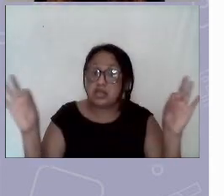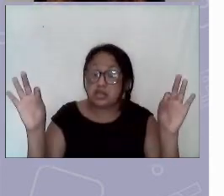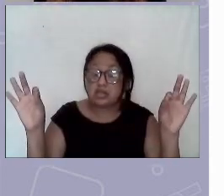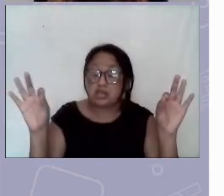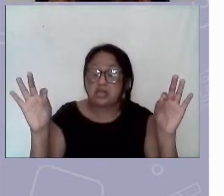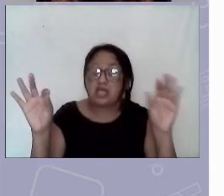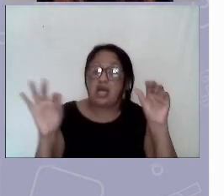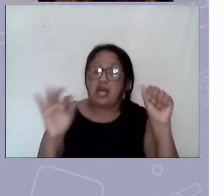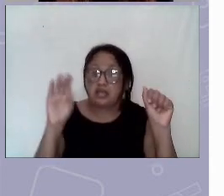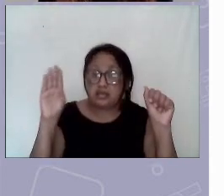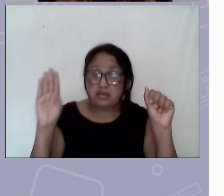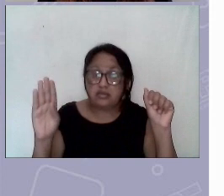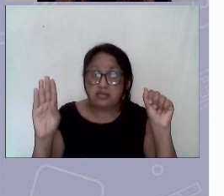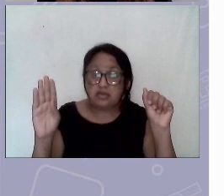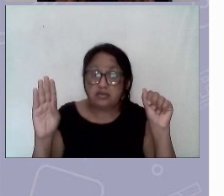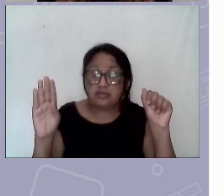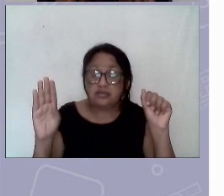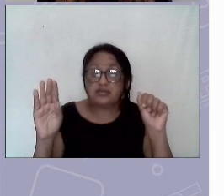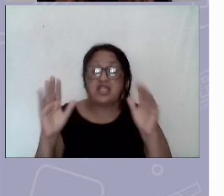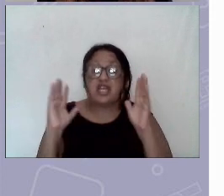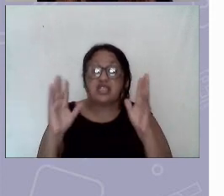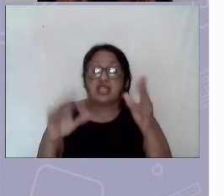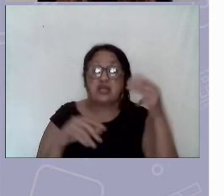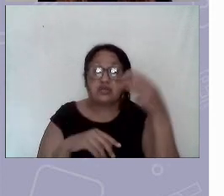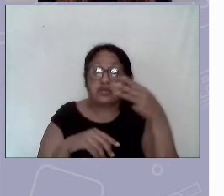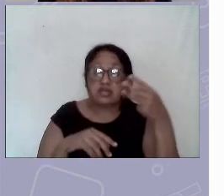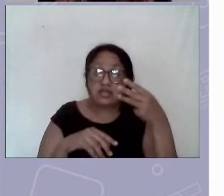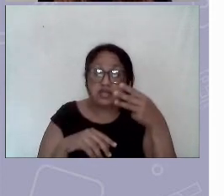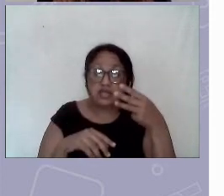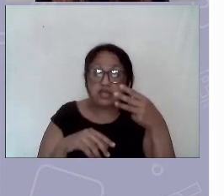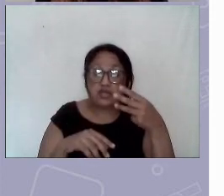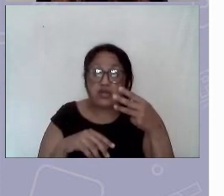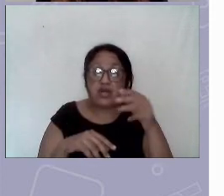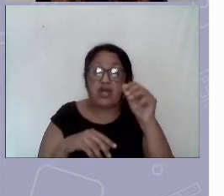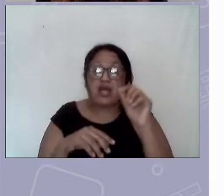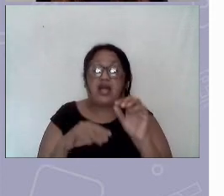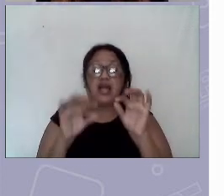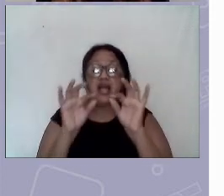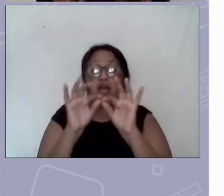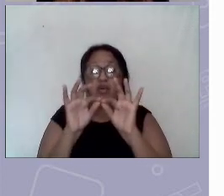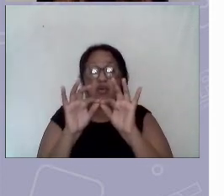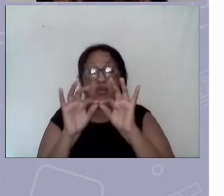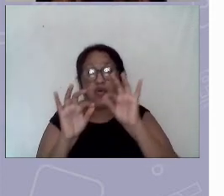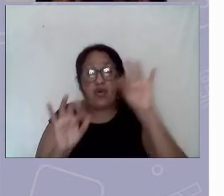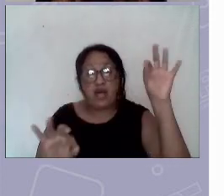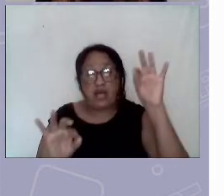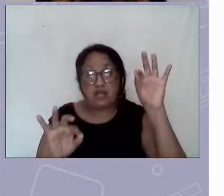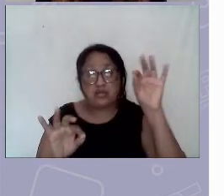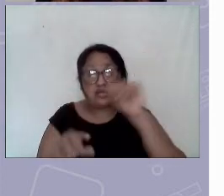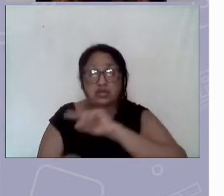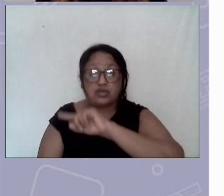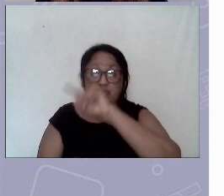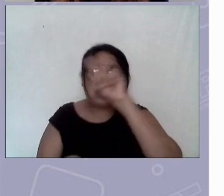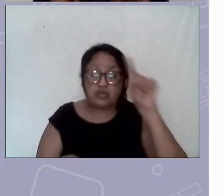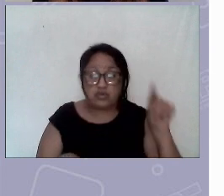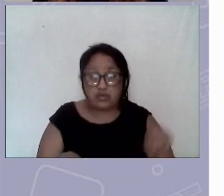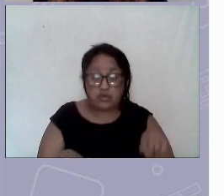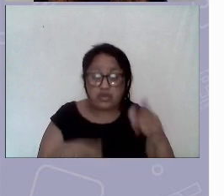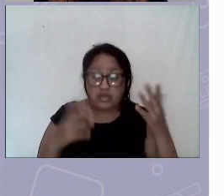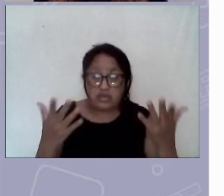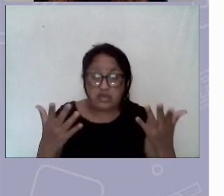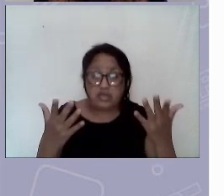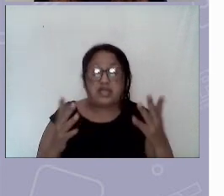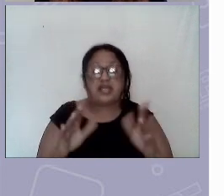B já o terceiro trajeto é um arco de circunferência cujo diâmetro coincide com o